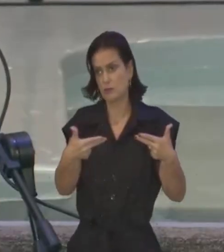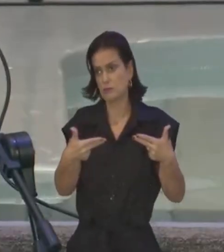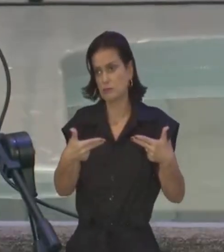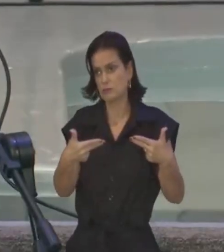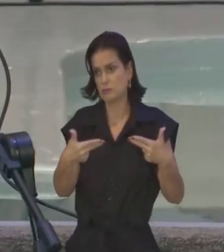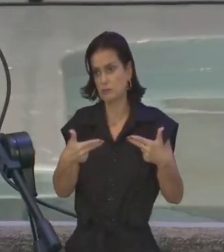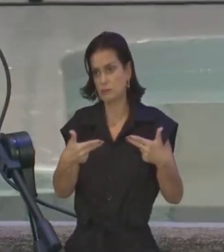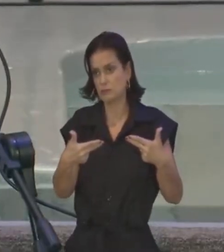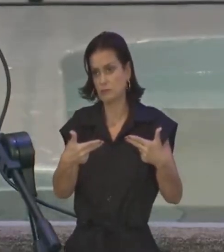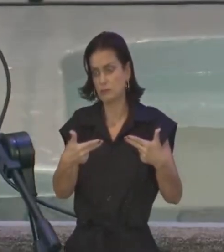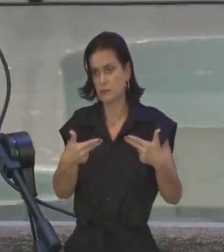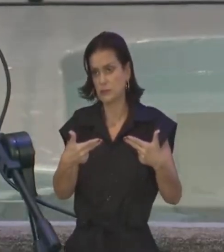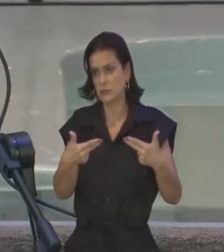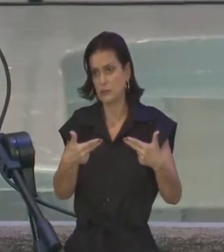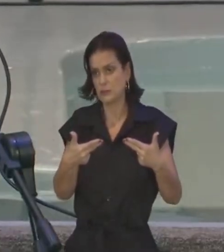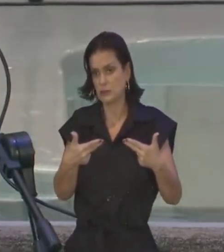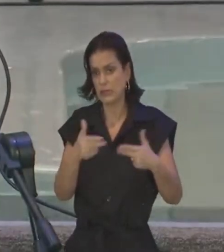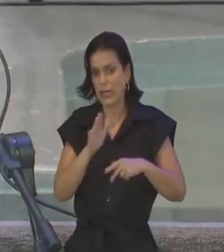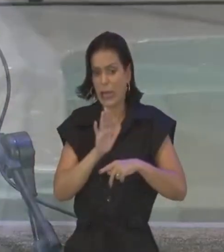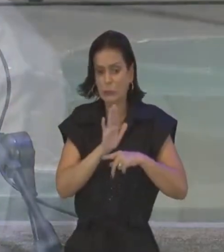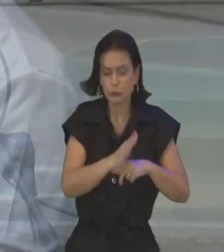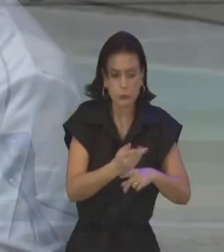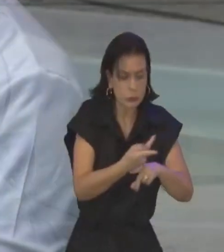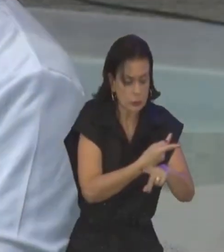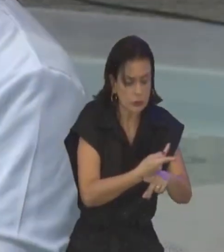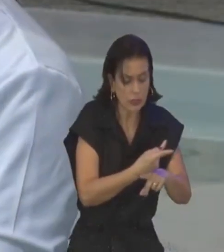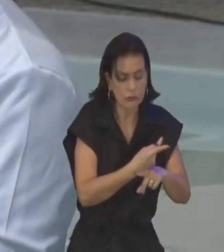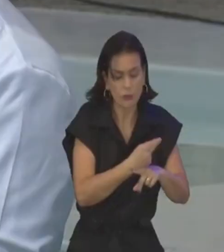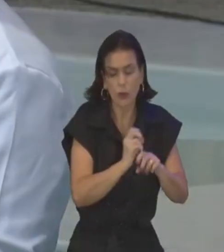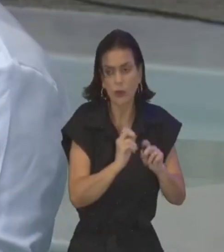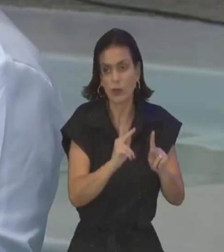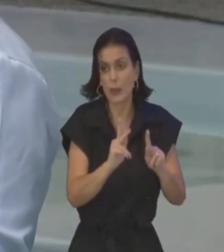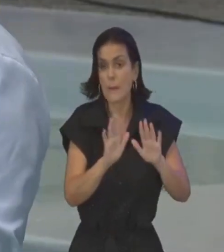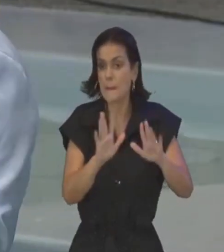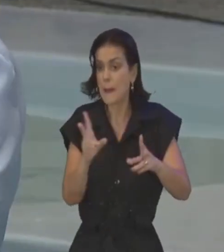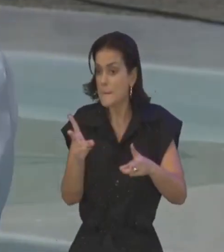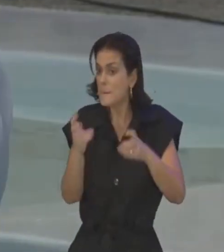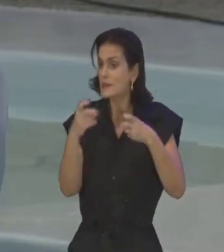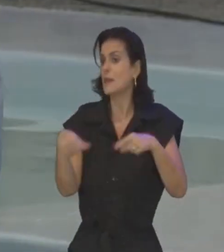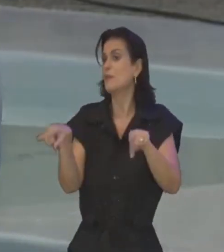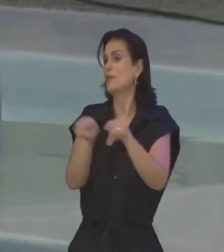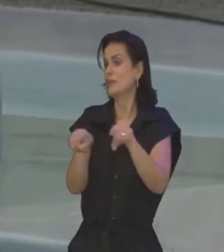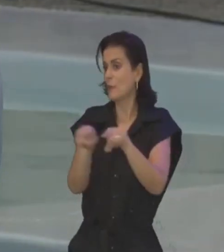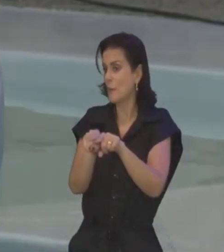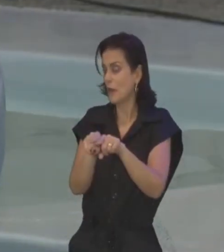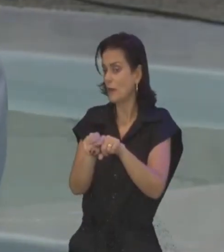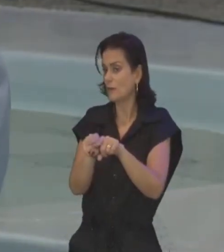alguma maneira suprir esta nossa necessidade, mas nós percebemos também que